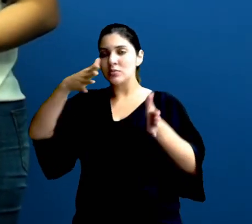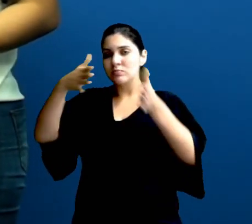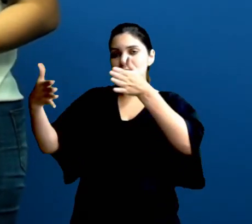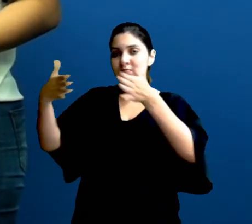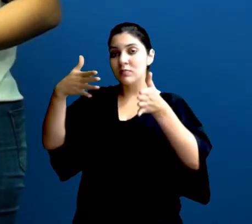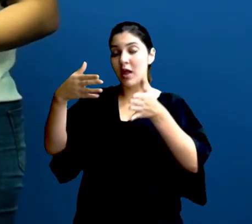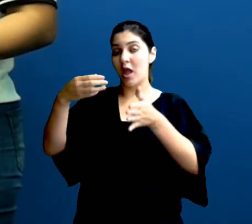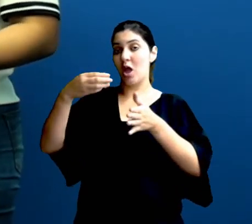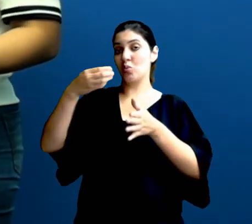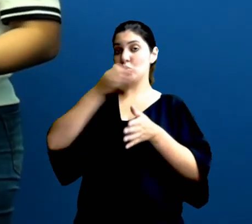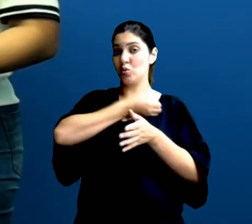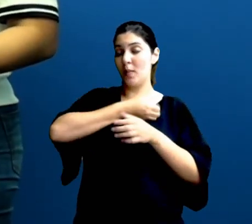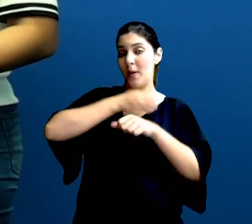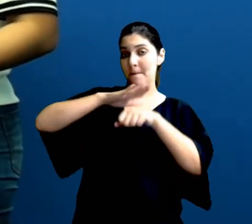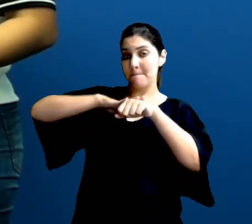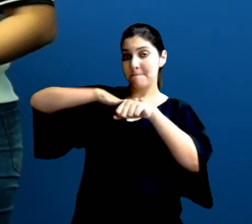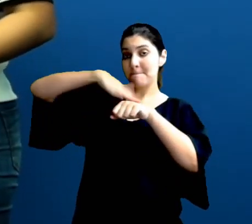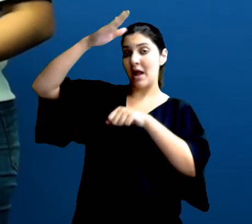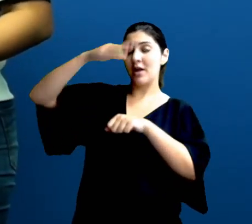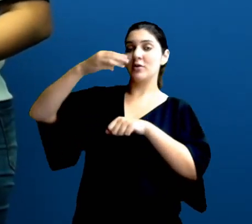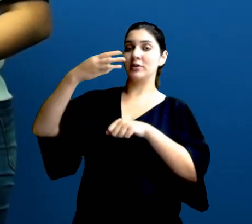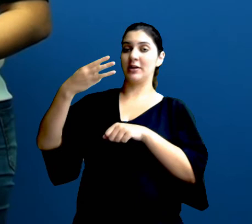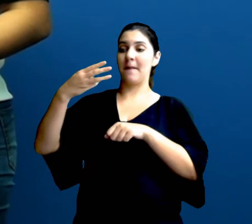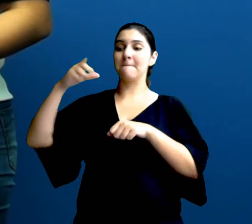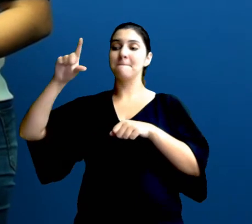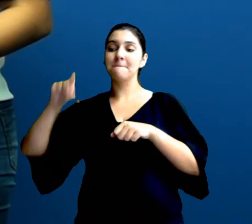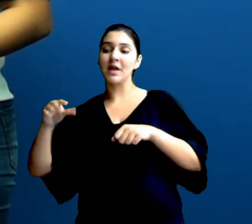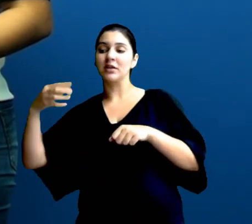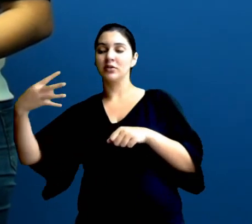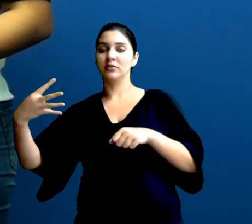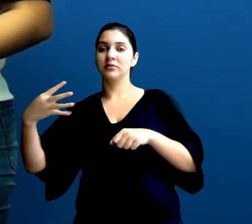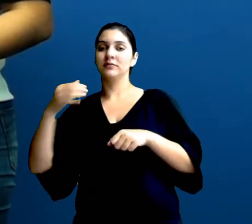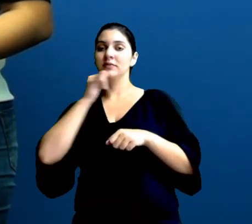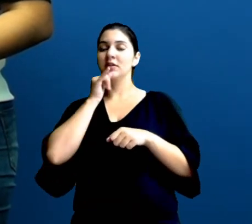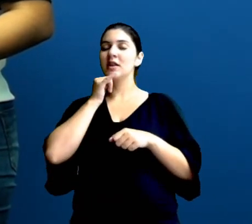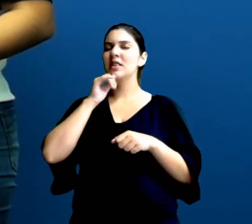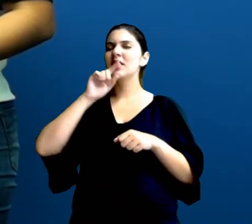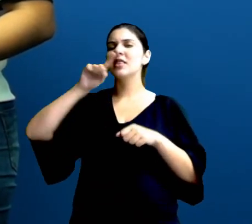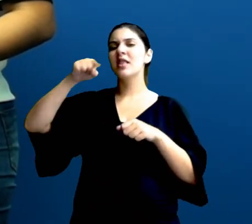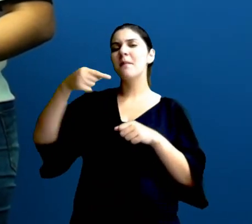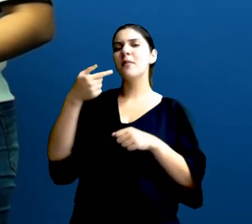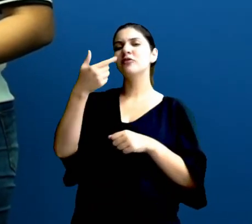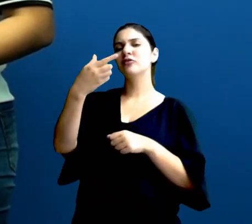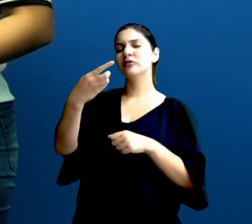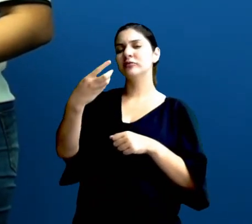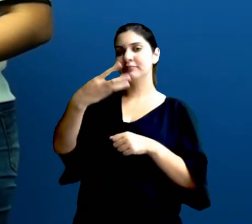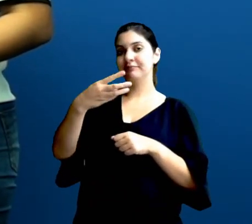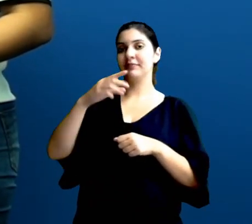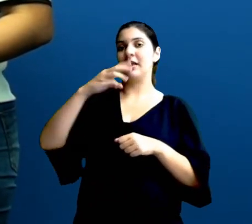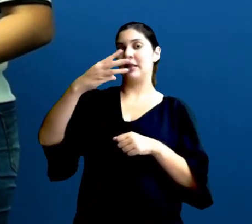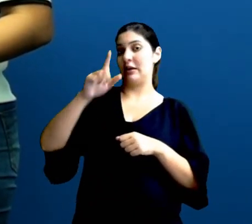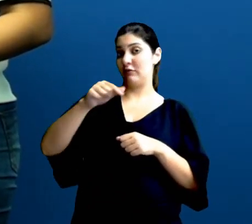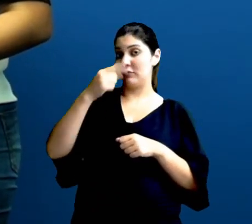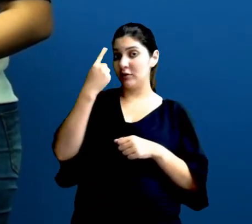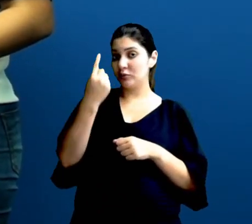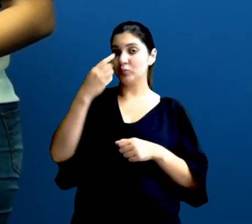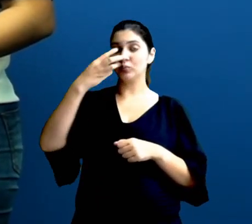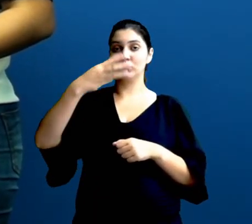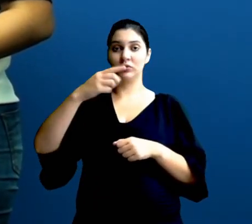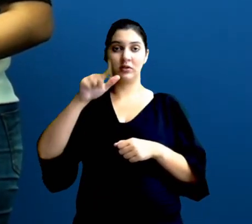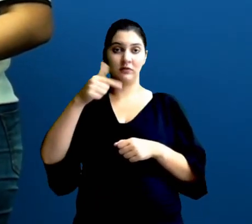número maior que 3, menor que 4. Então, vamos contar. 3 depois do 3, 3,1,